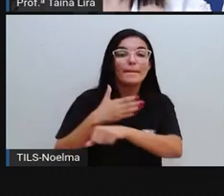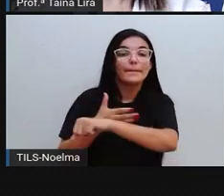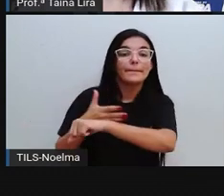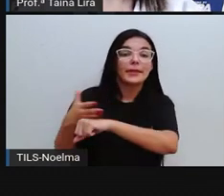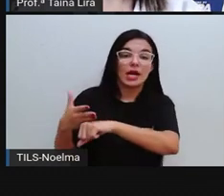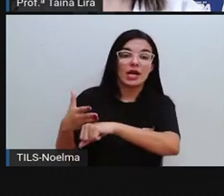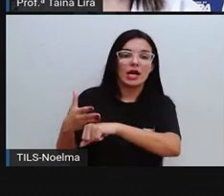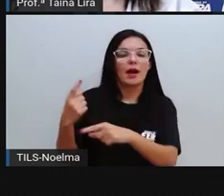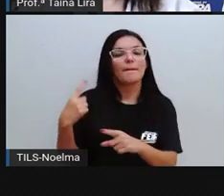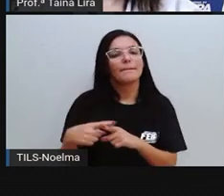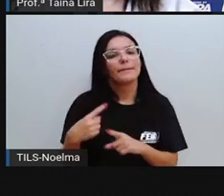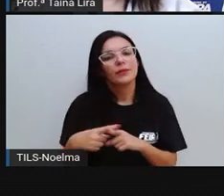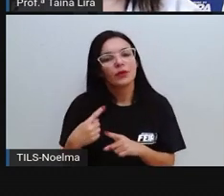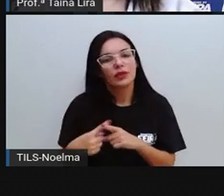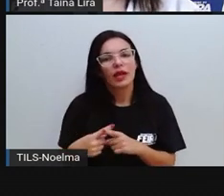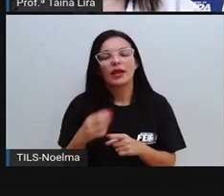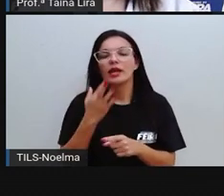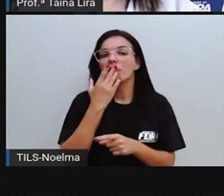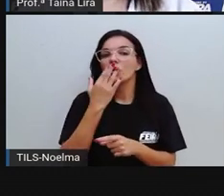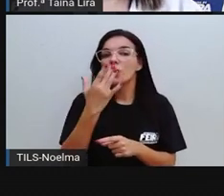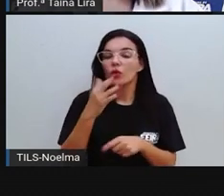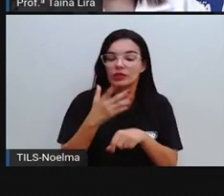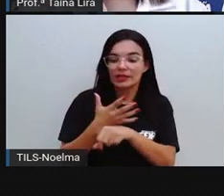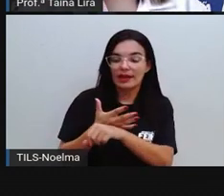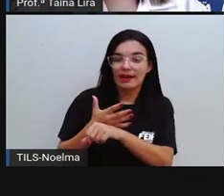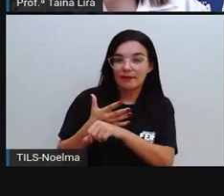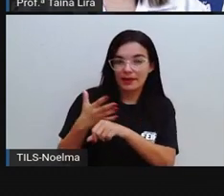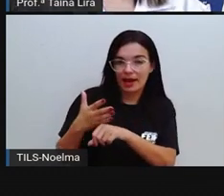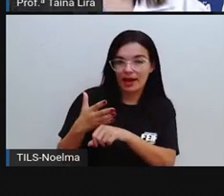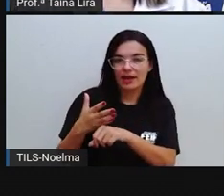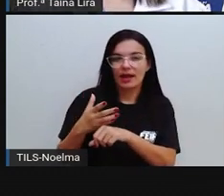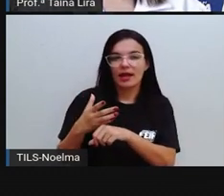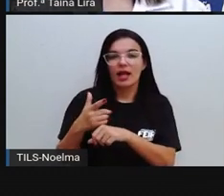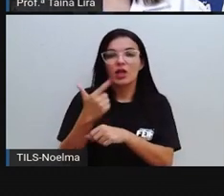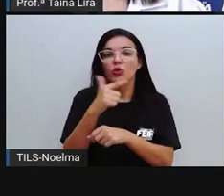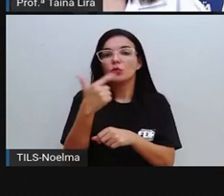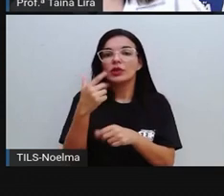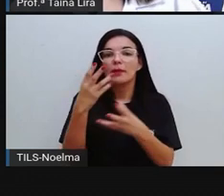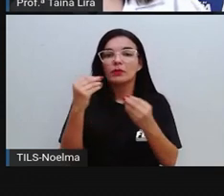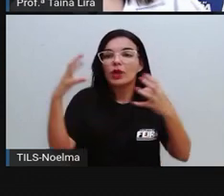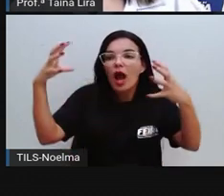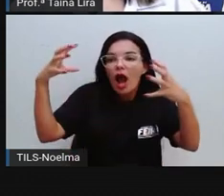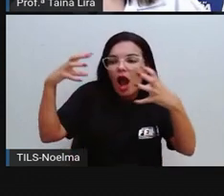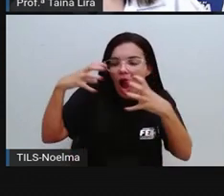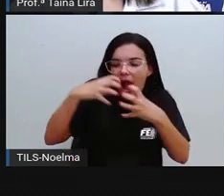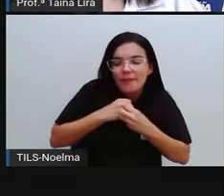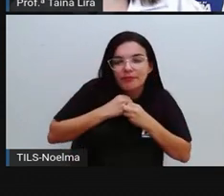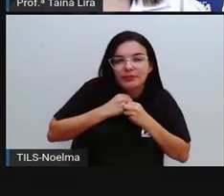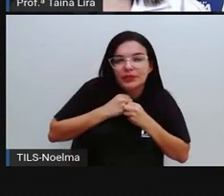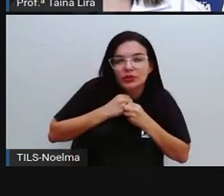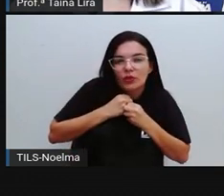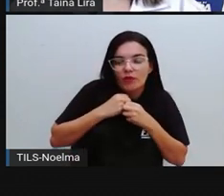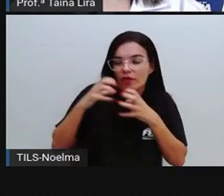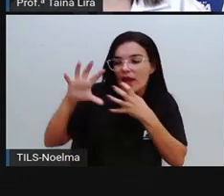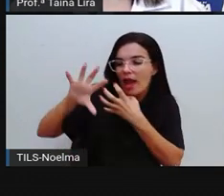claros. Por quê? Porque as cores claras, elas não vão pegar o calor, né, do ambiente ou o calor ali